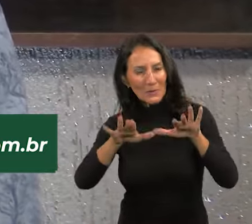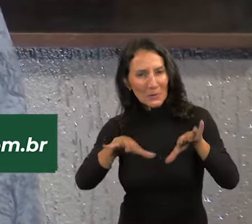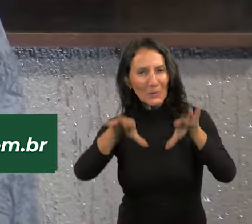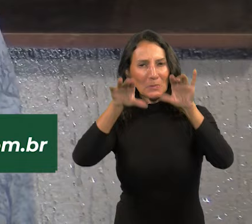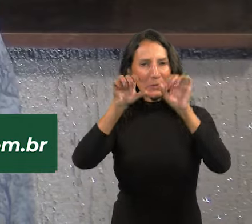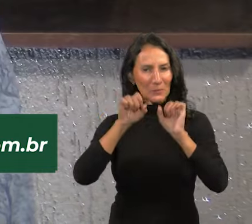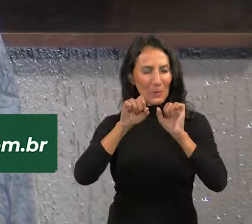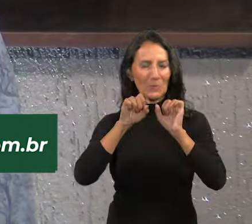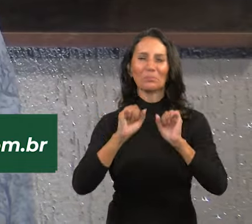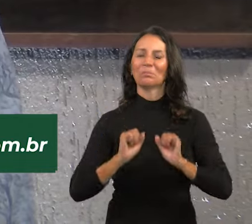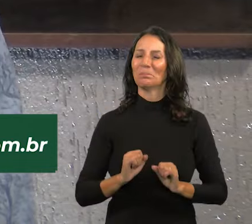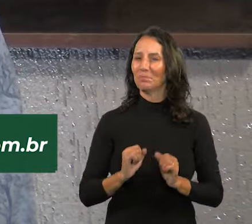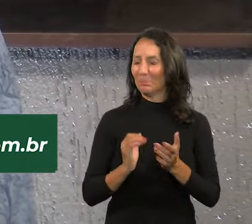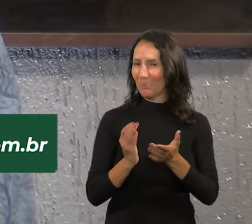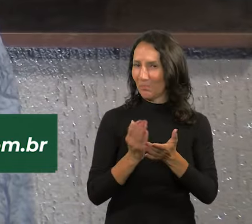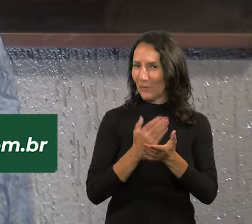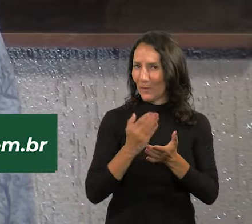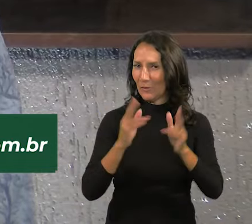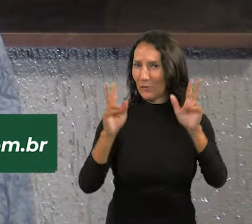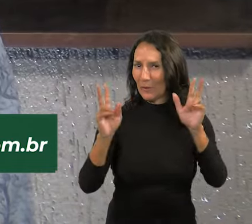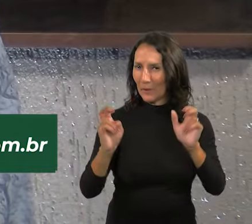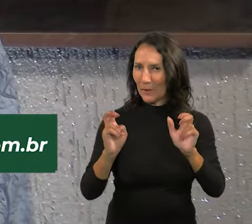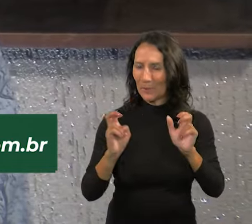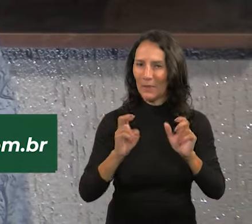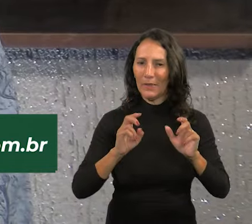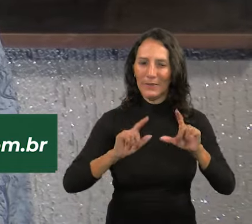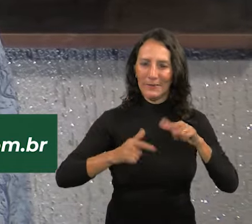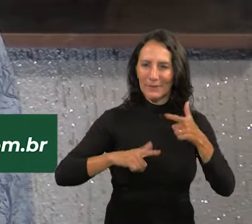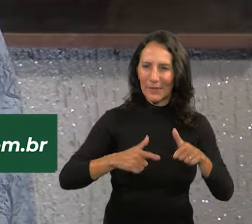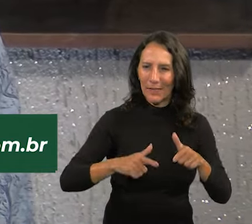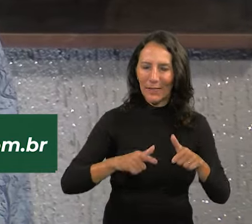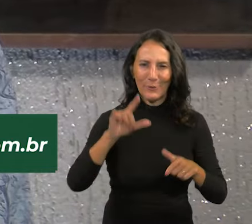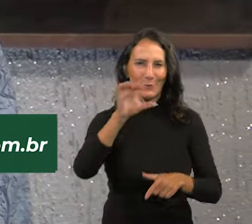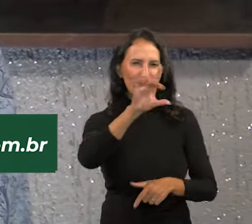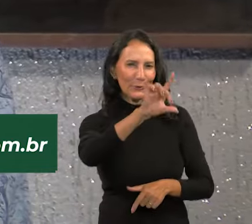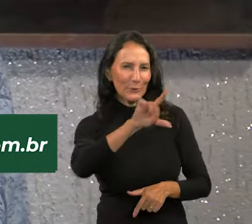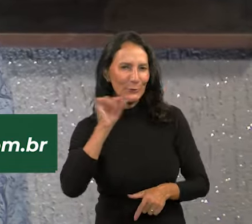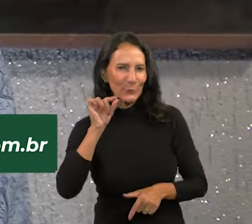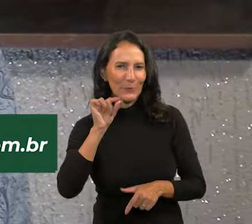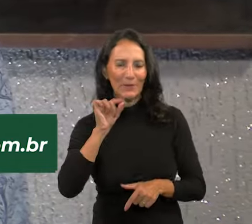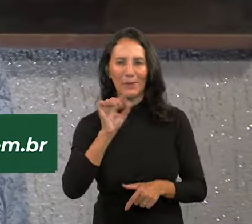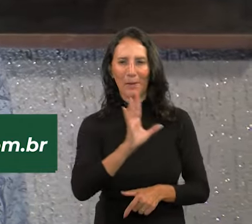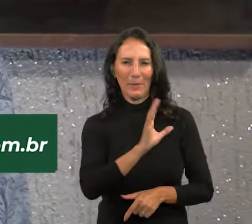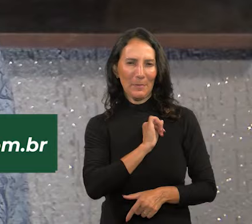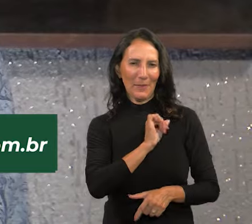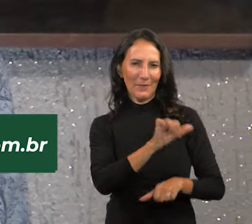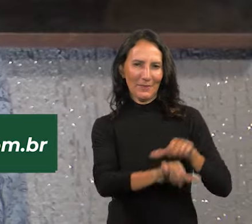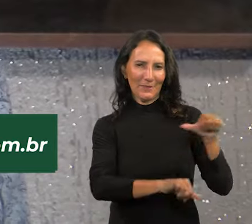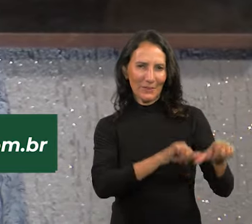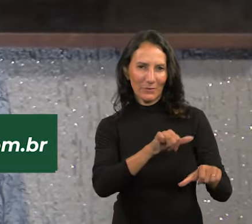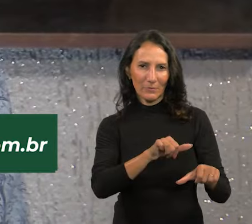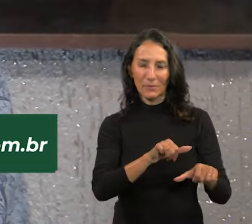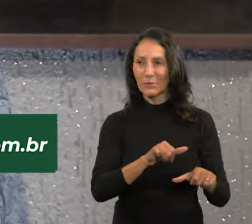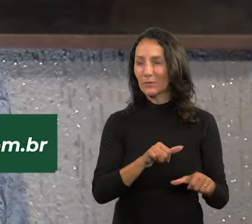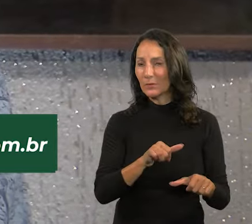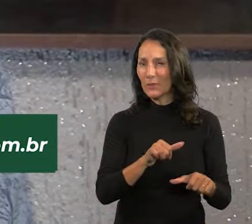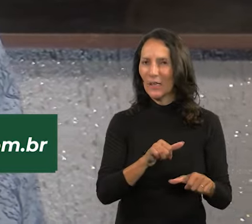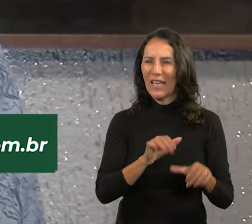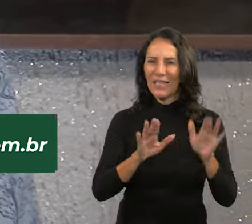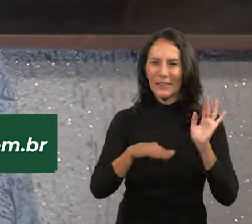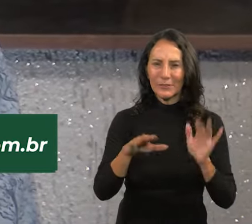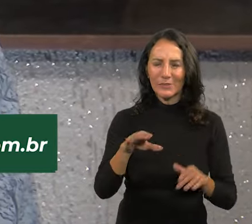Israel, Escolhido, Amado, Restaurado. Para evitar que se façam comentários e que